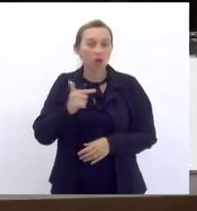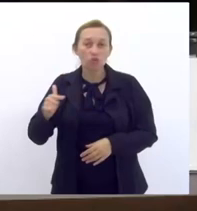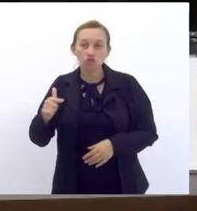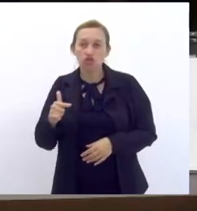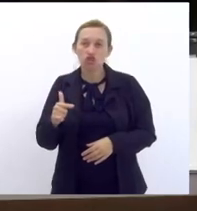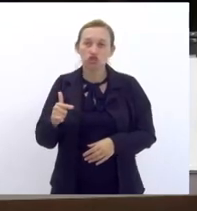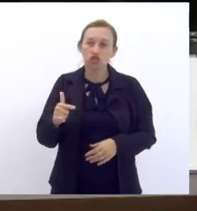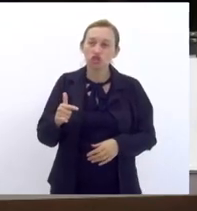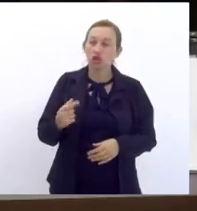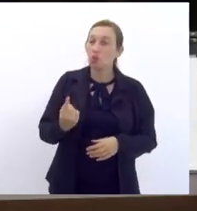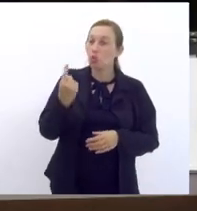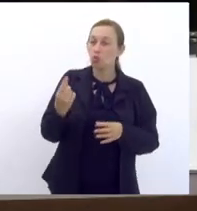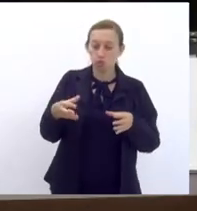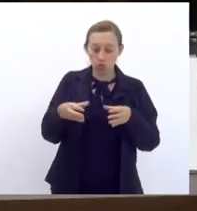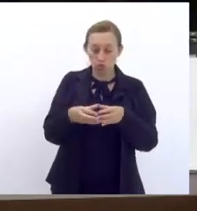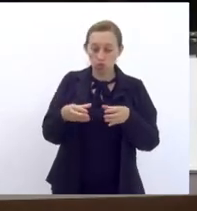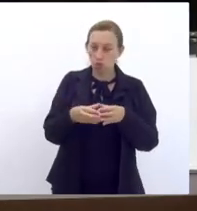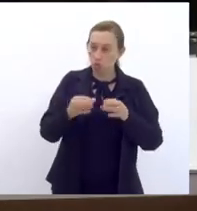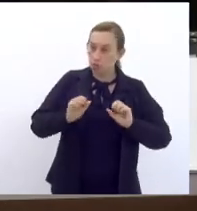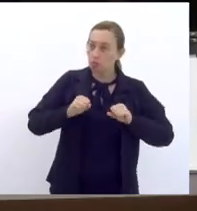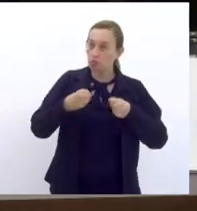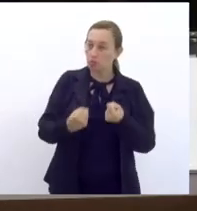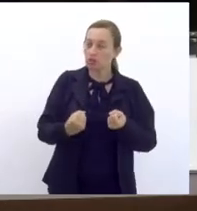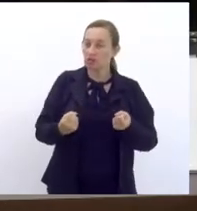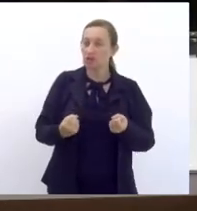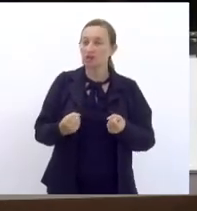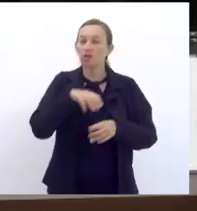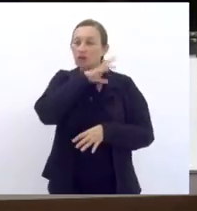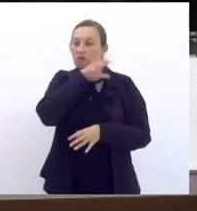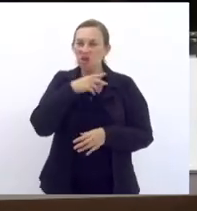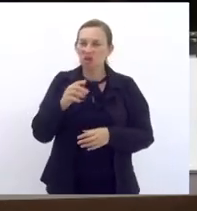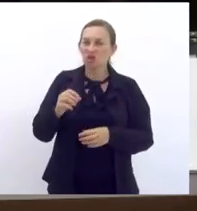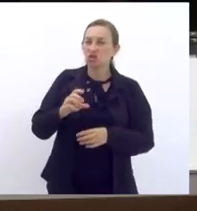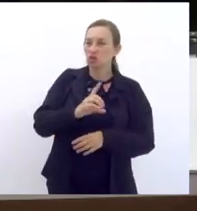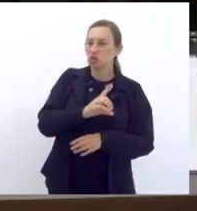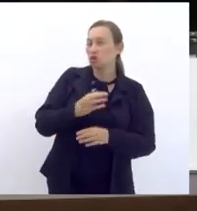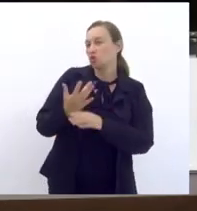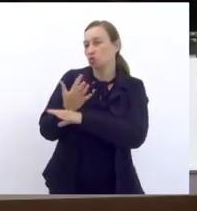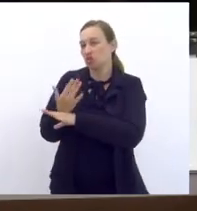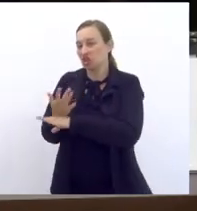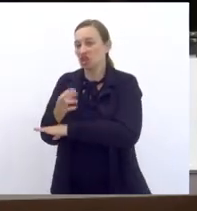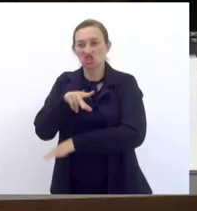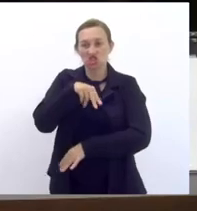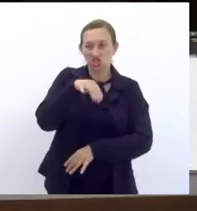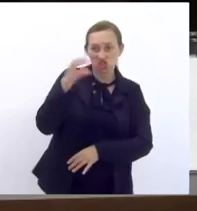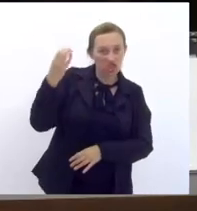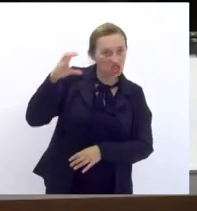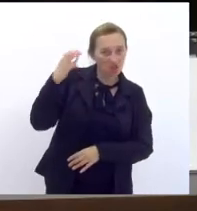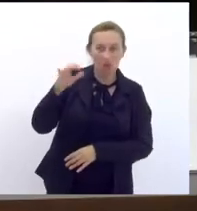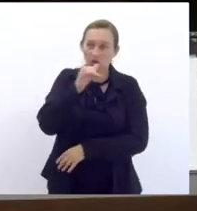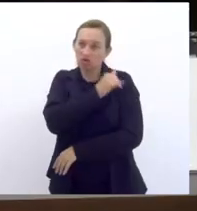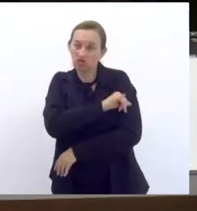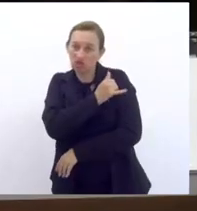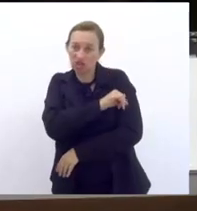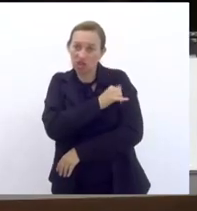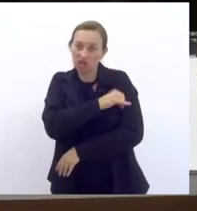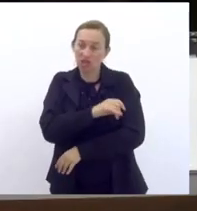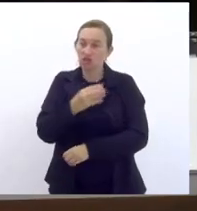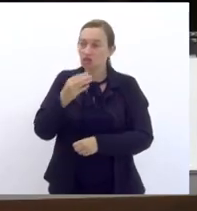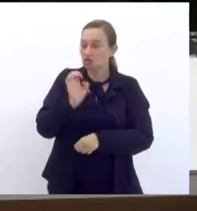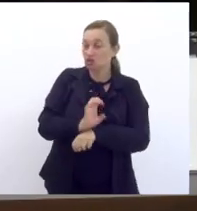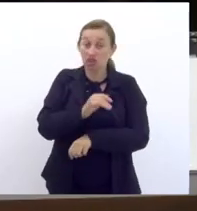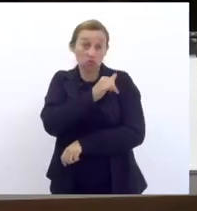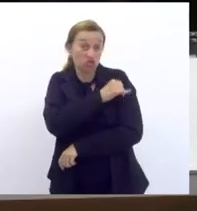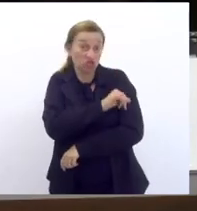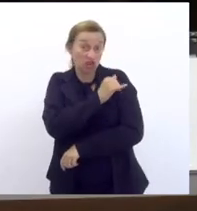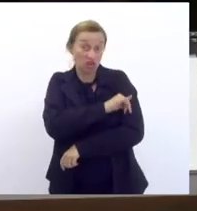nenhum órgão oficial de proteção animal nem Duque de Caxias nem Niterói nem no Rio de Janeiro nem no estado do